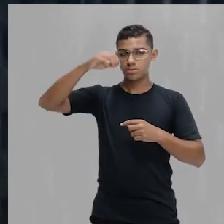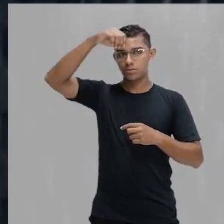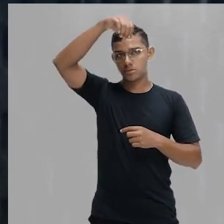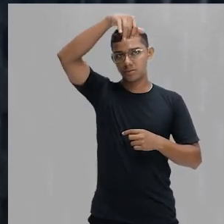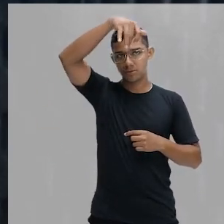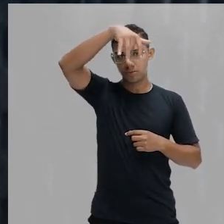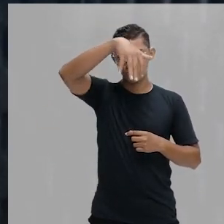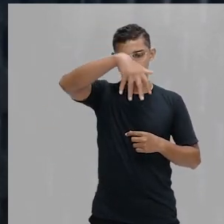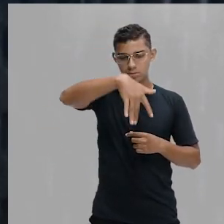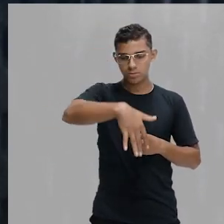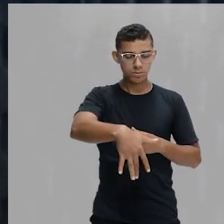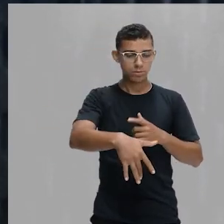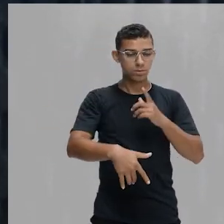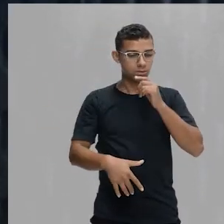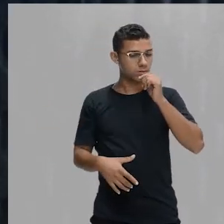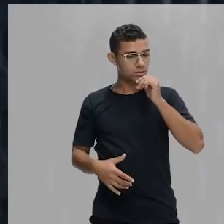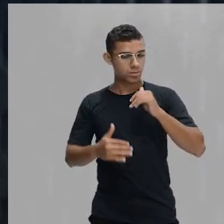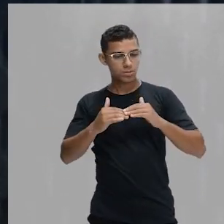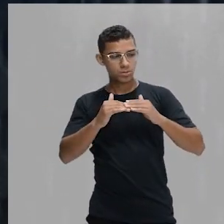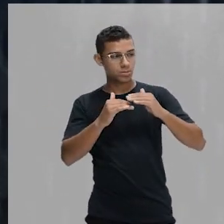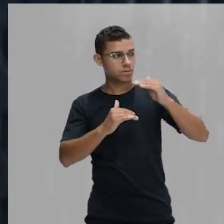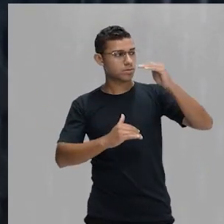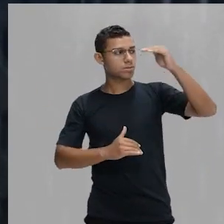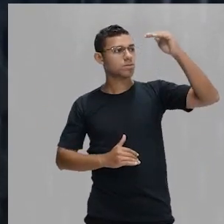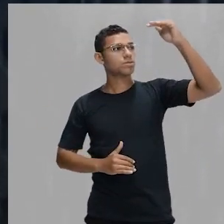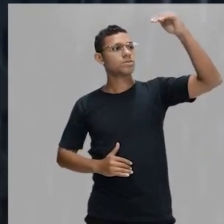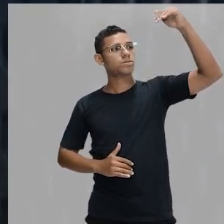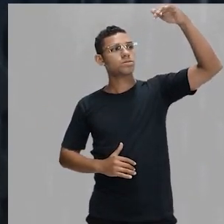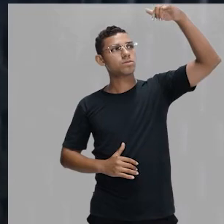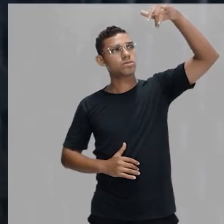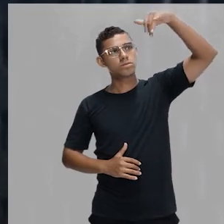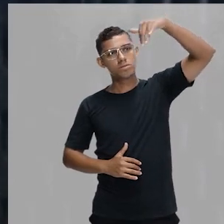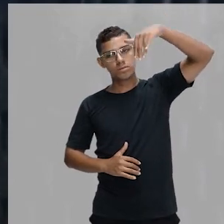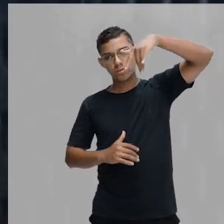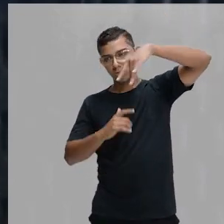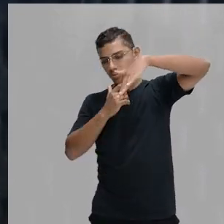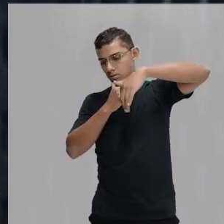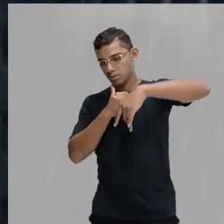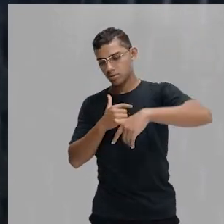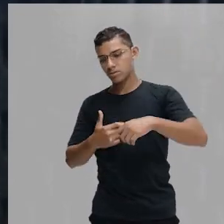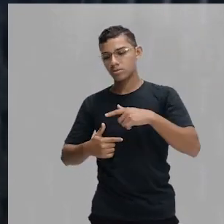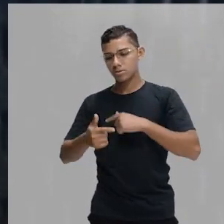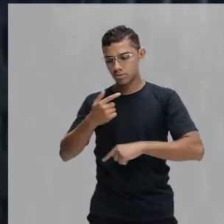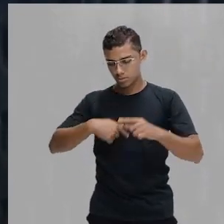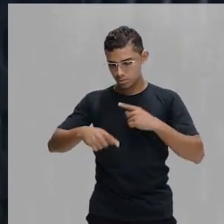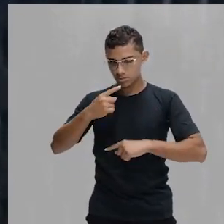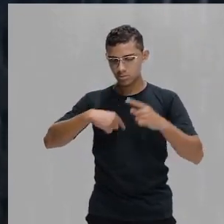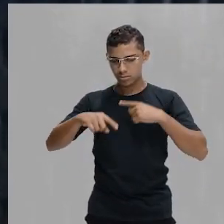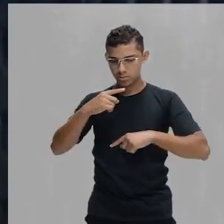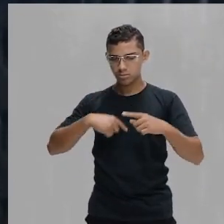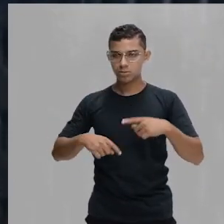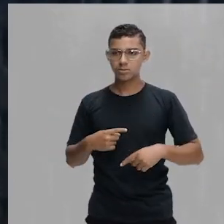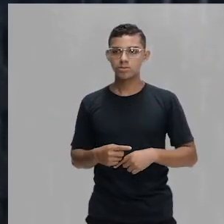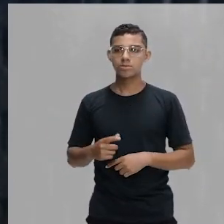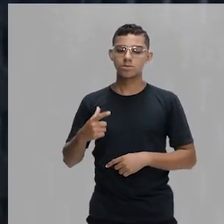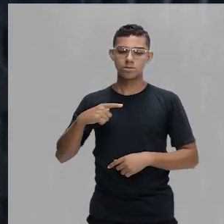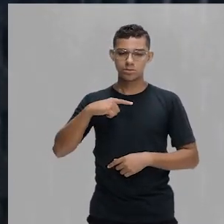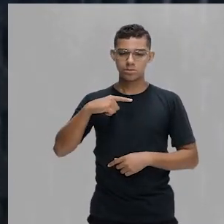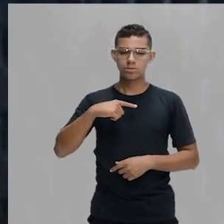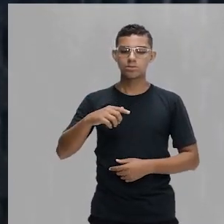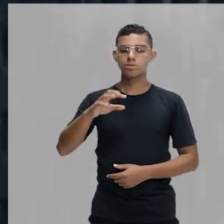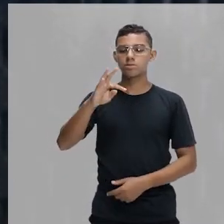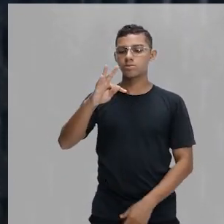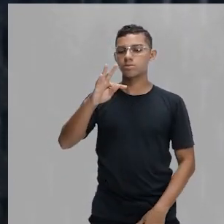água. Ok? Então a água ela cai, com isso vai aumentar a sua velocidade, e essa velocidade é